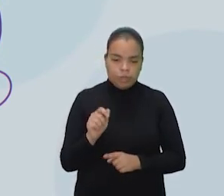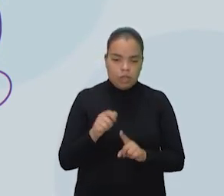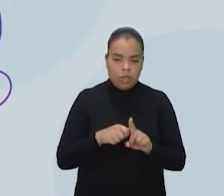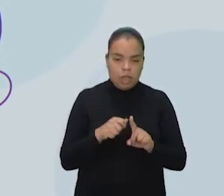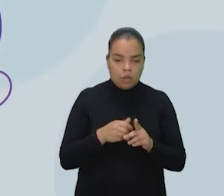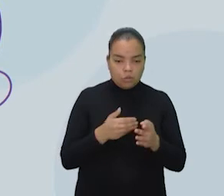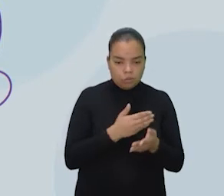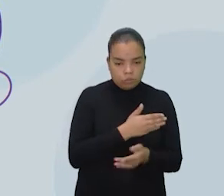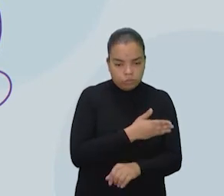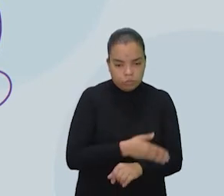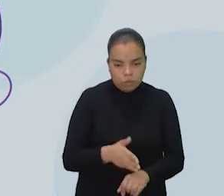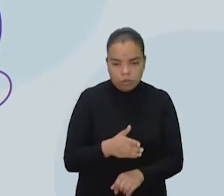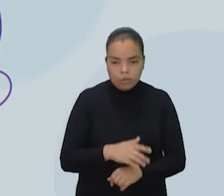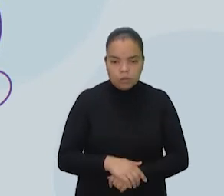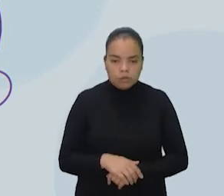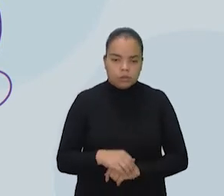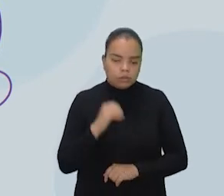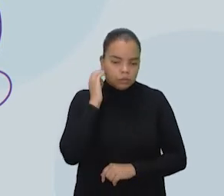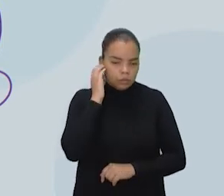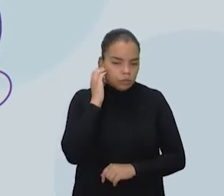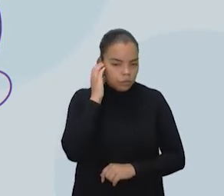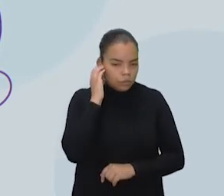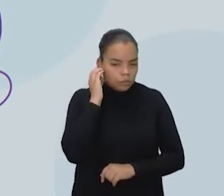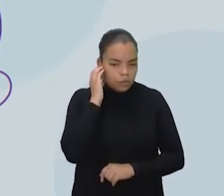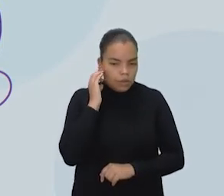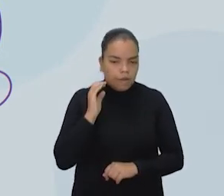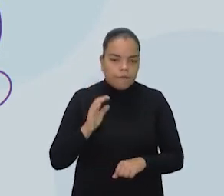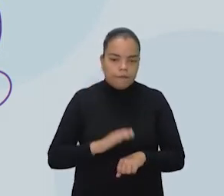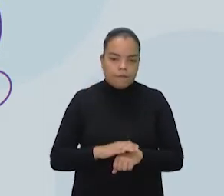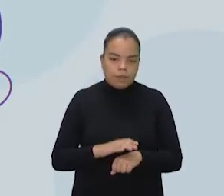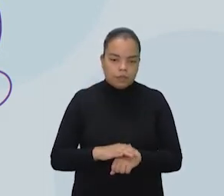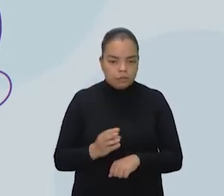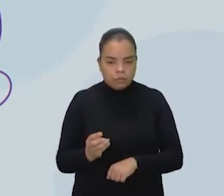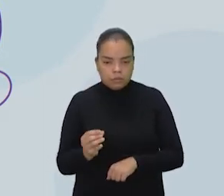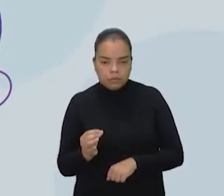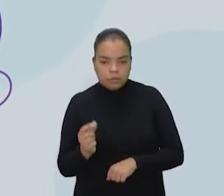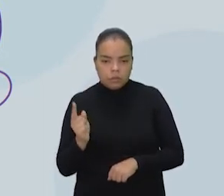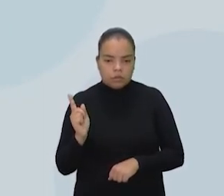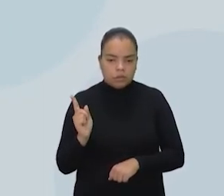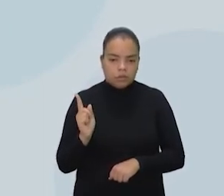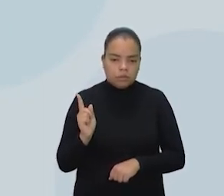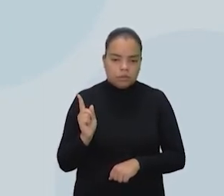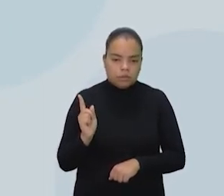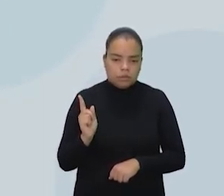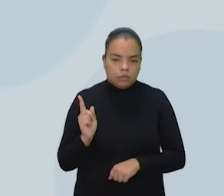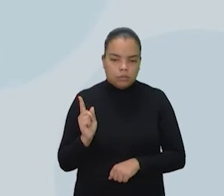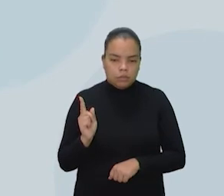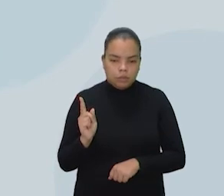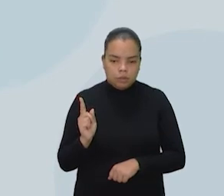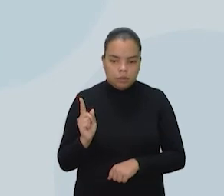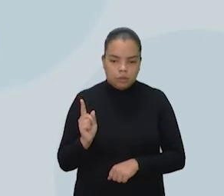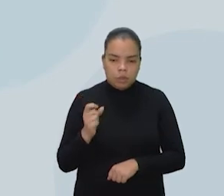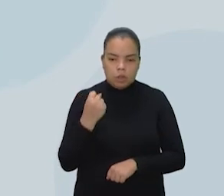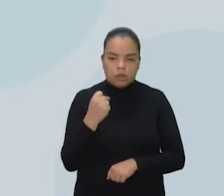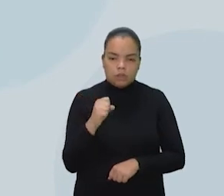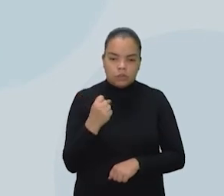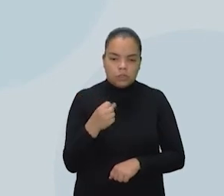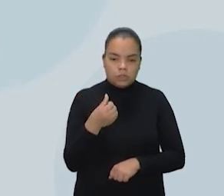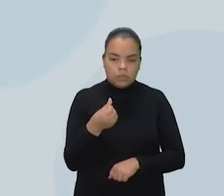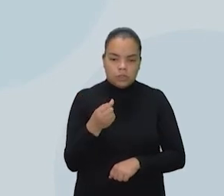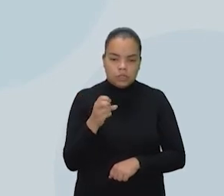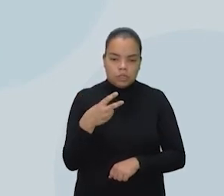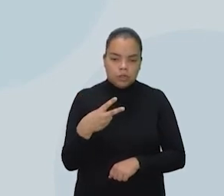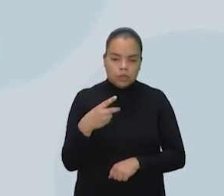tomou emprestado. Fazendo essa continha, você chega aí na calculadora, né? Você chega a R$